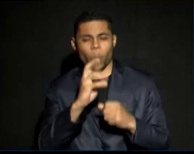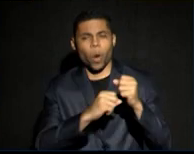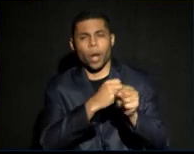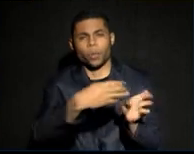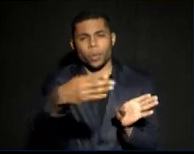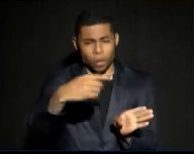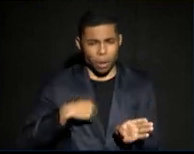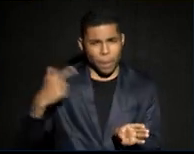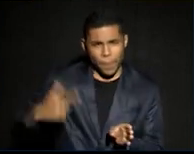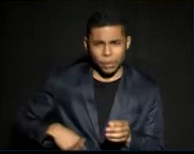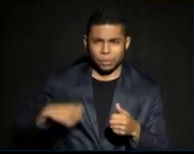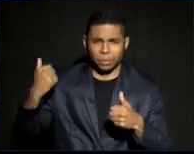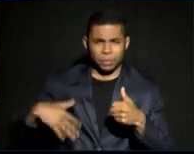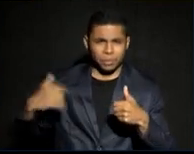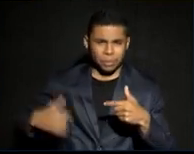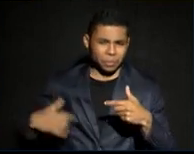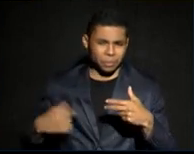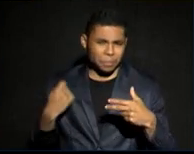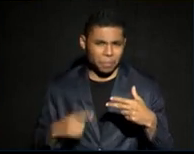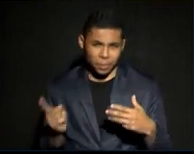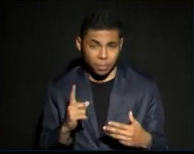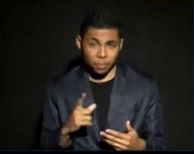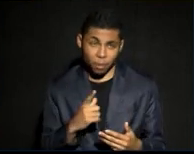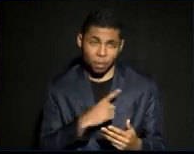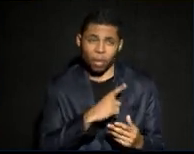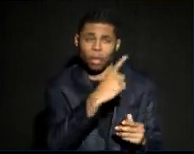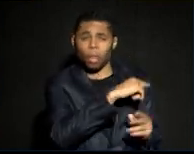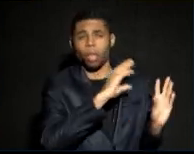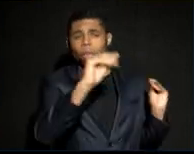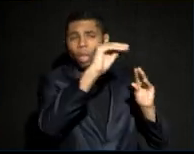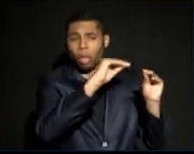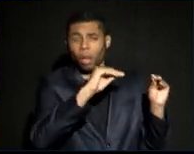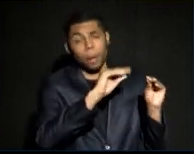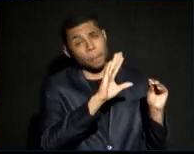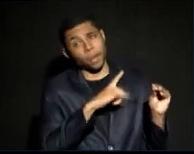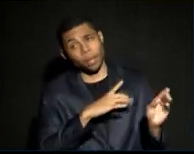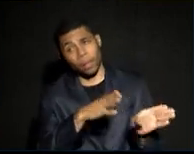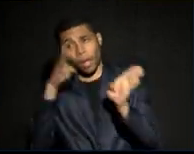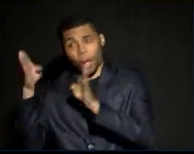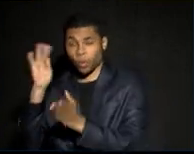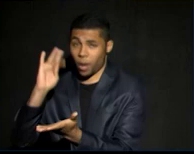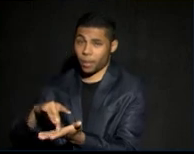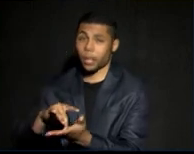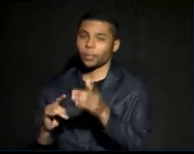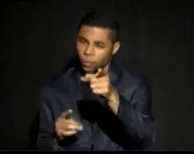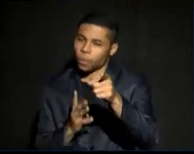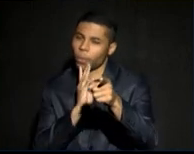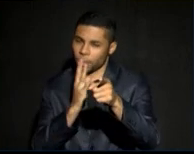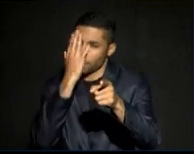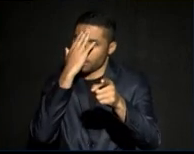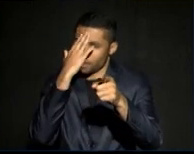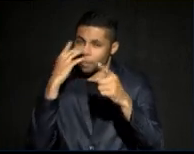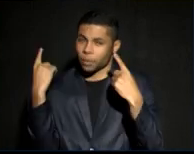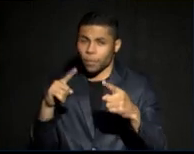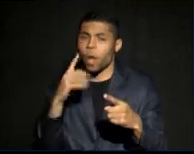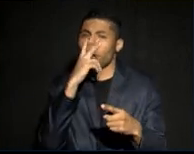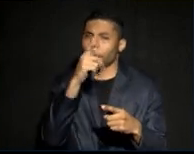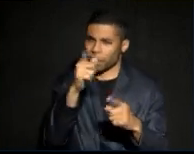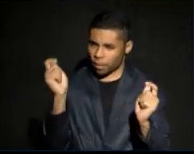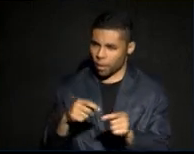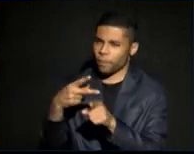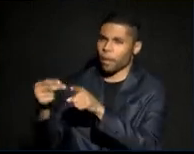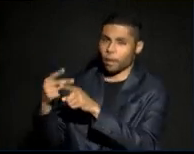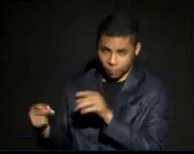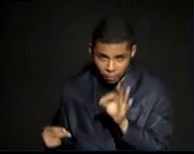não preciso aqui repetir tente tem a falação e tem a realidade vocês sabem os desafios acho que a gente pode superar esses